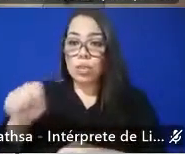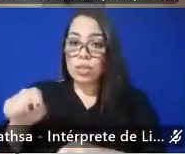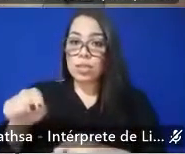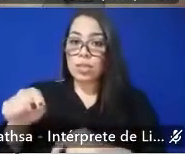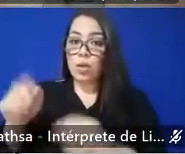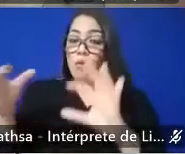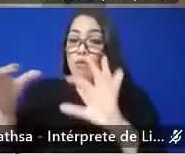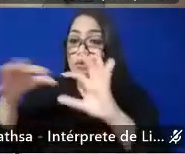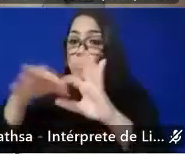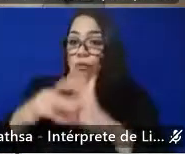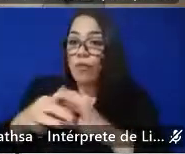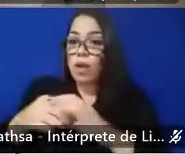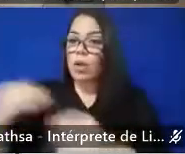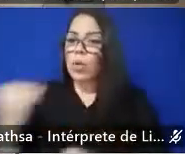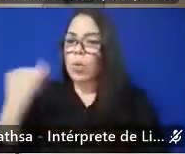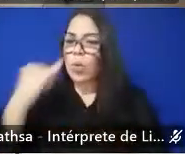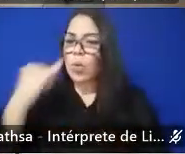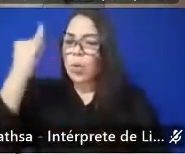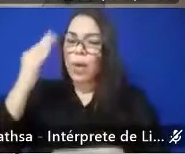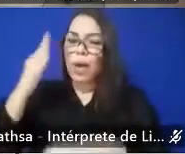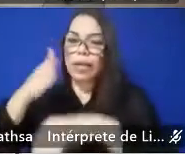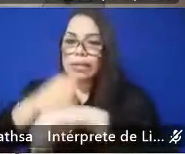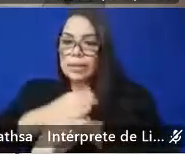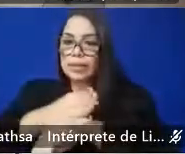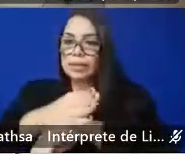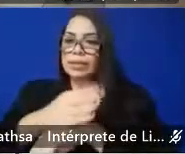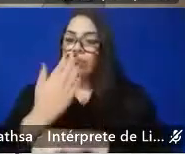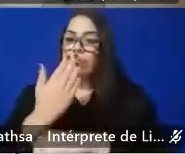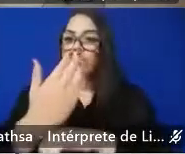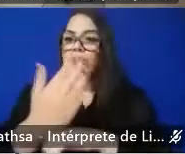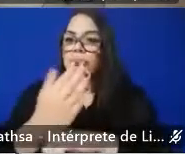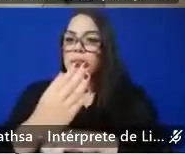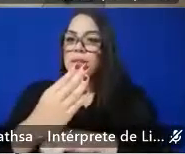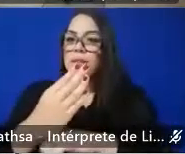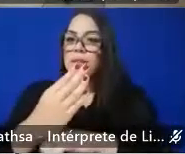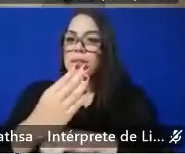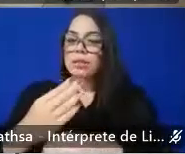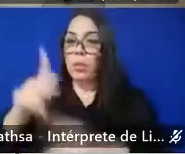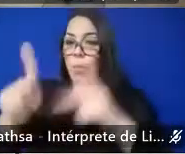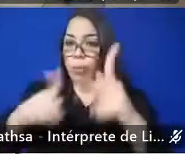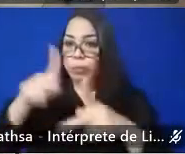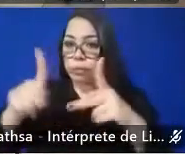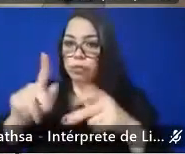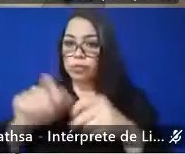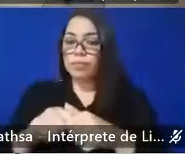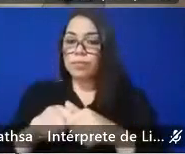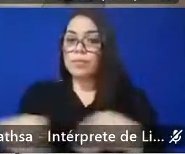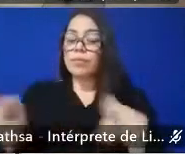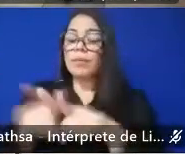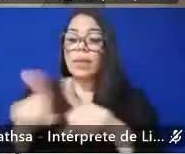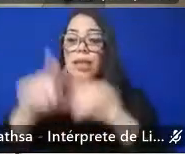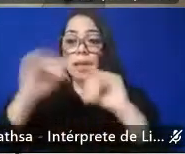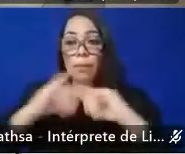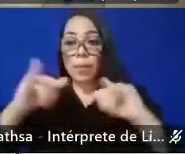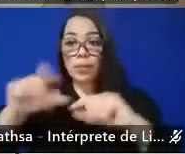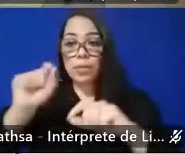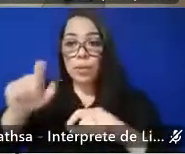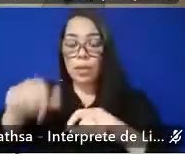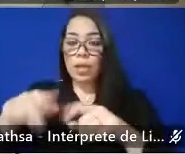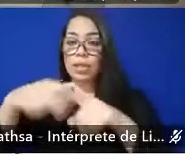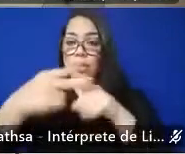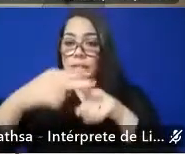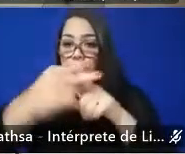acesso direto ao público é oportuno mencionar ainda a edição do Regimento Interno